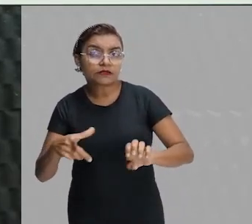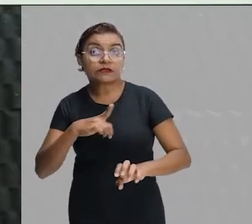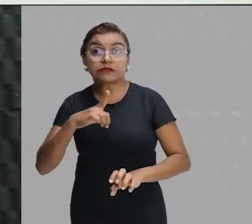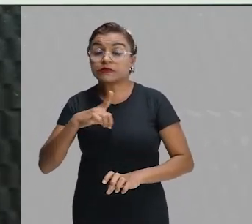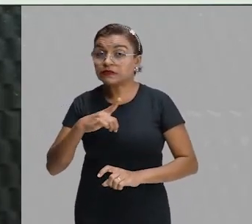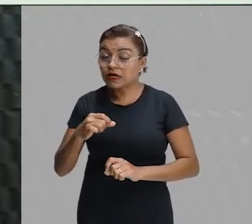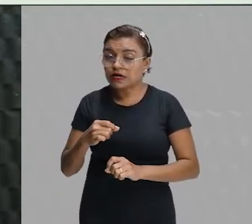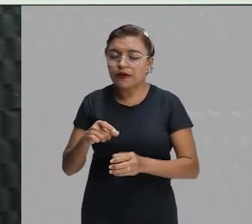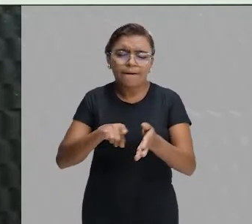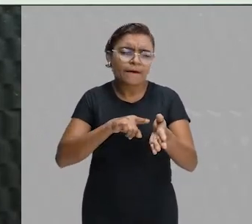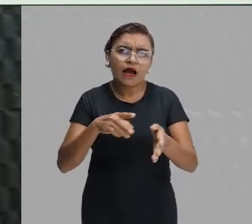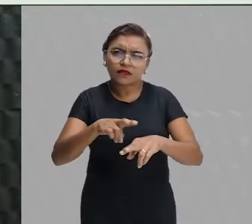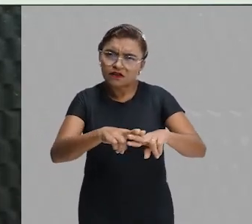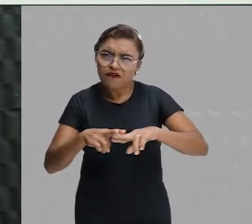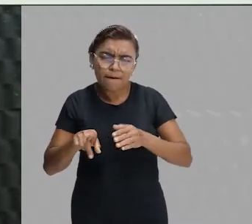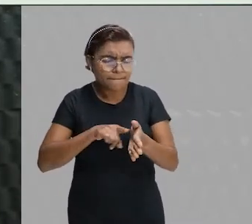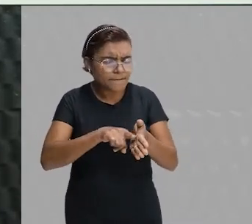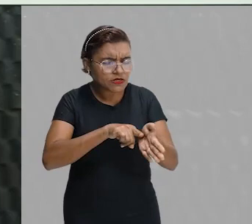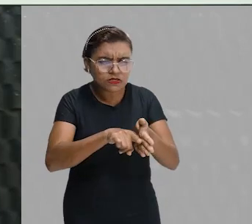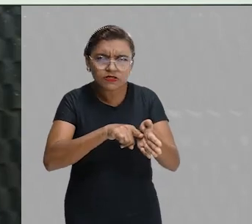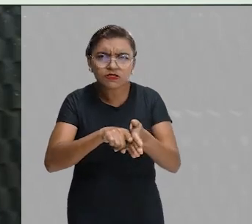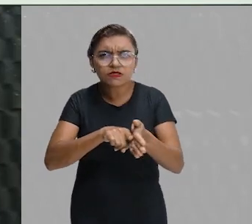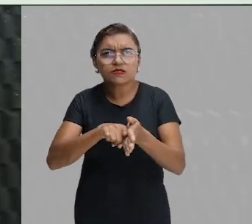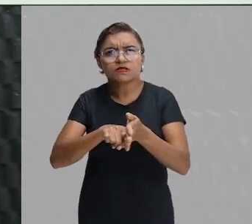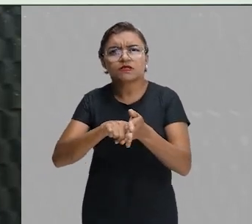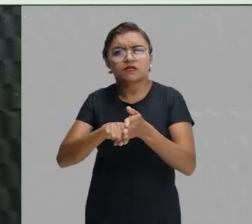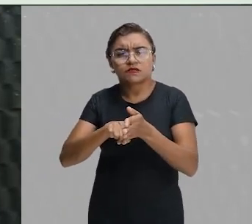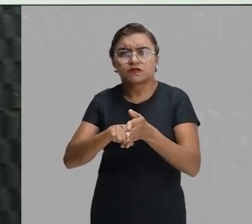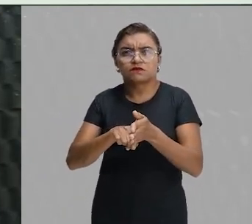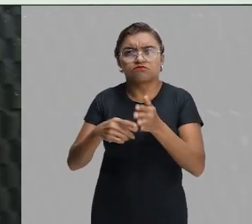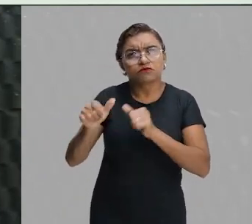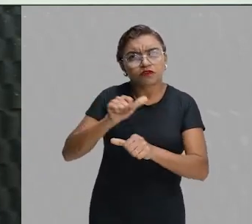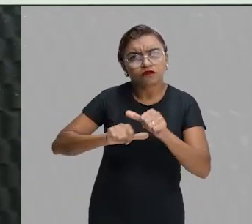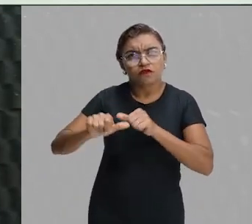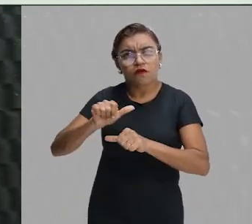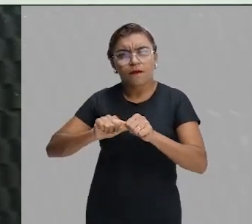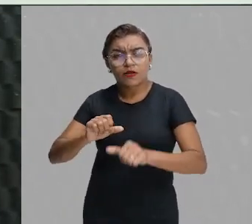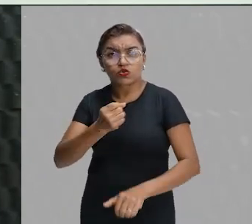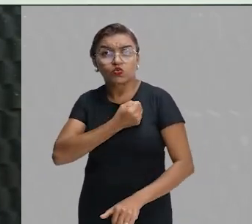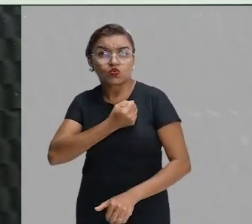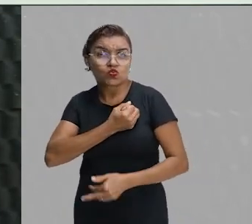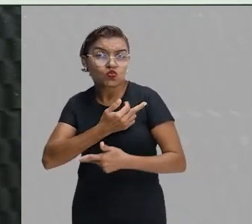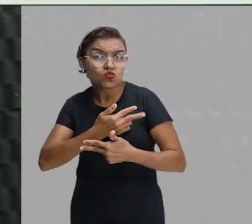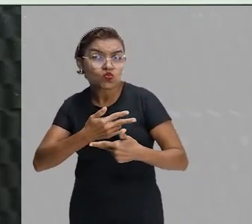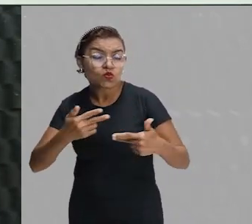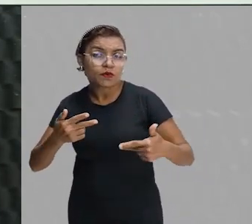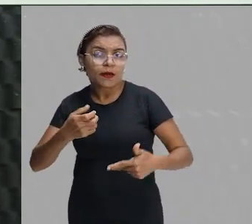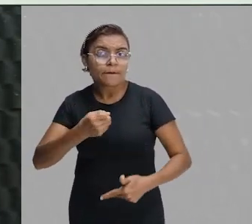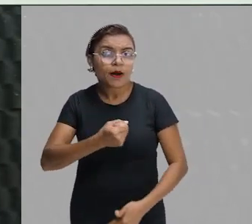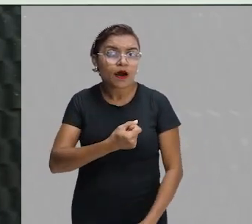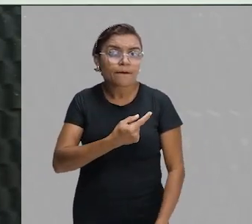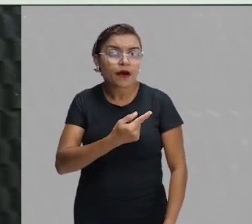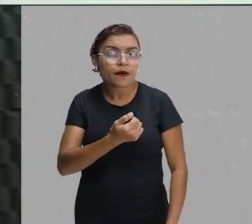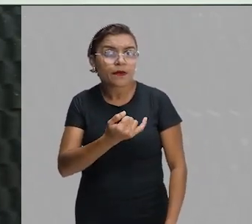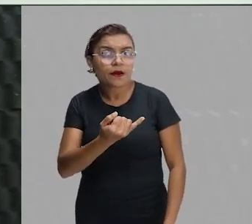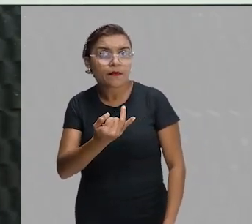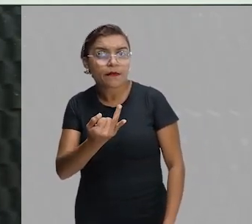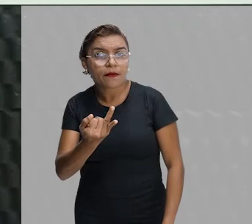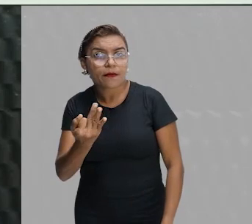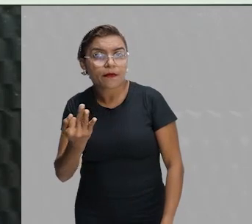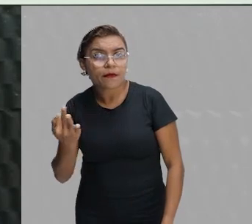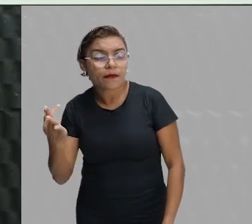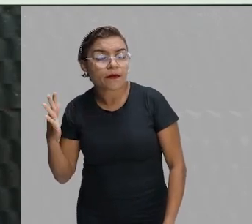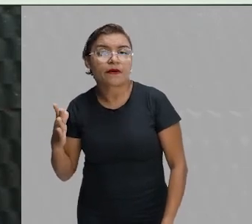por pesquisas, que foram transformados em números, você enumerar elementos,